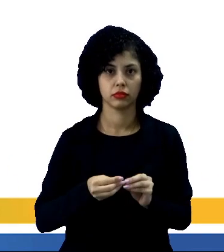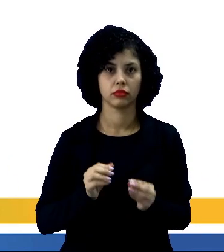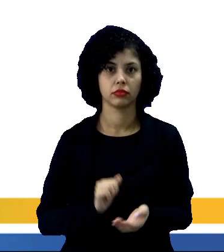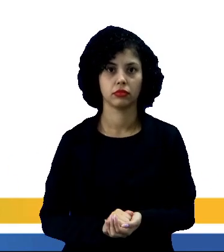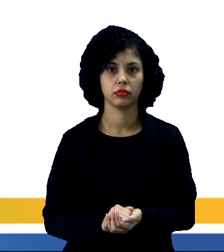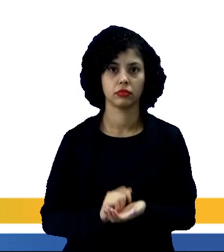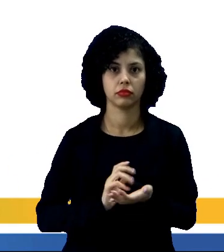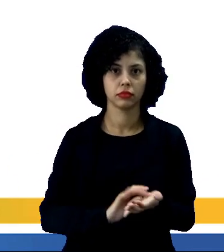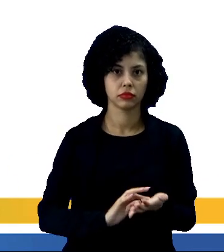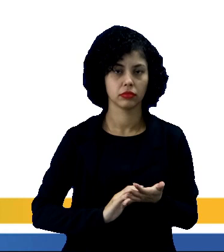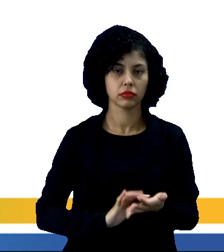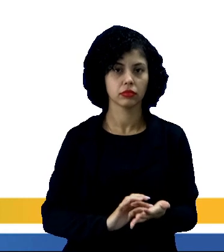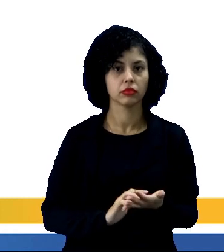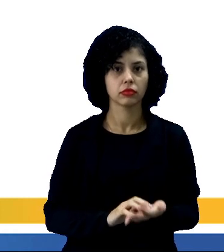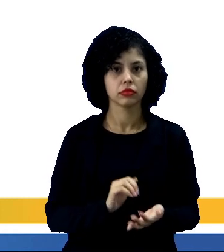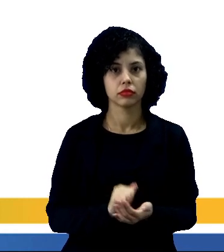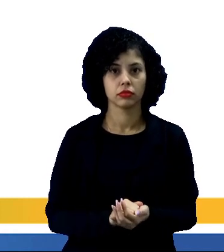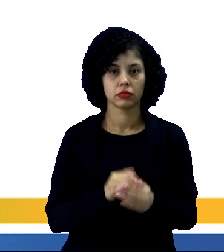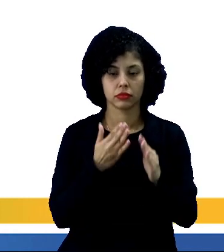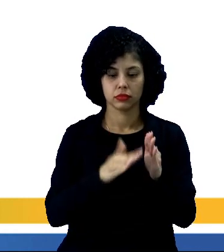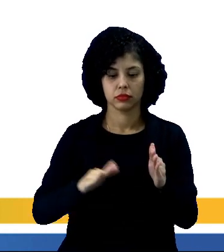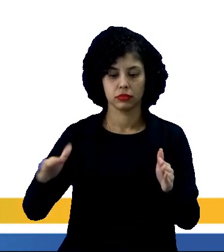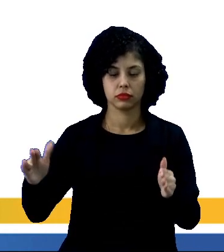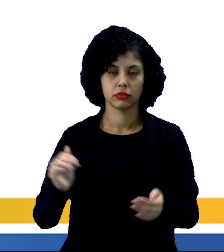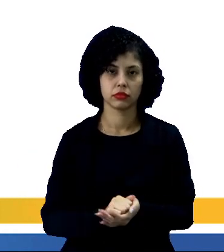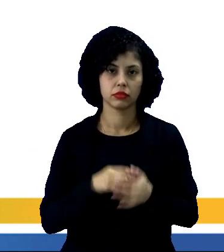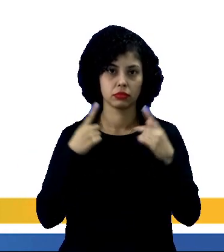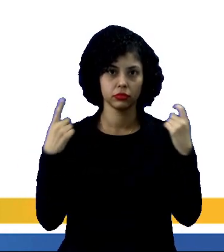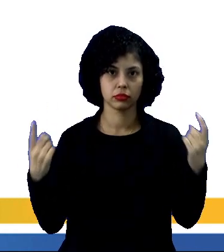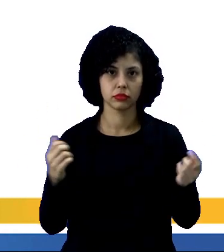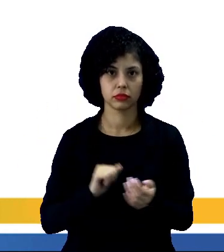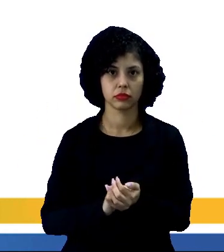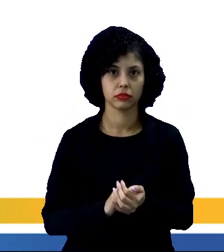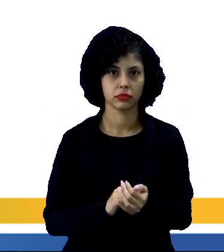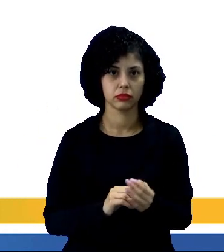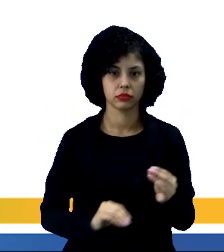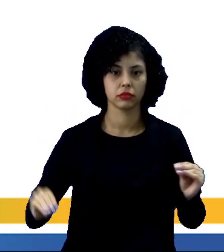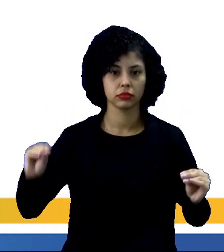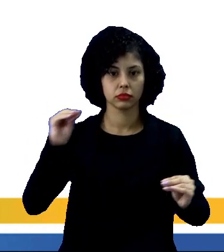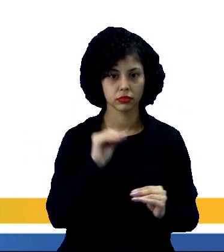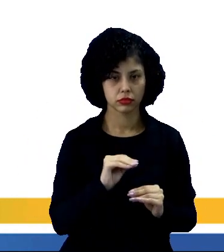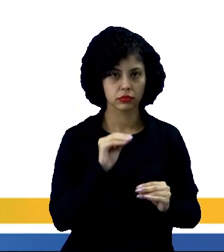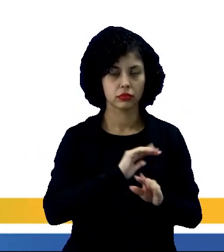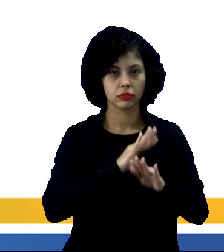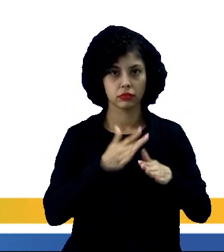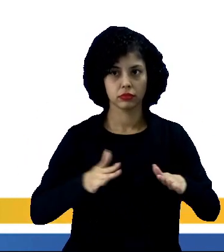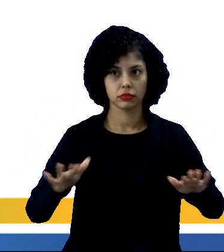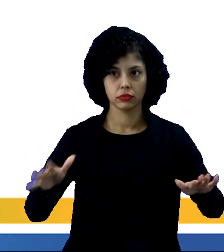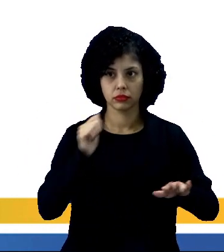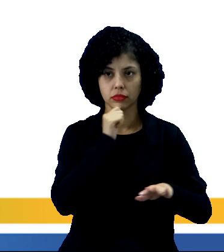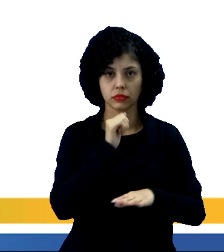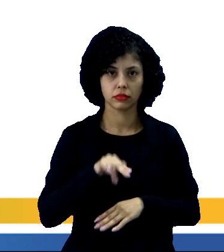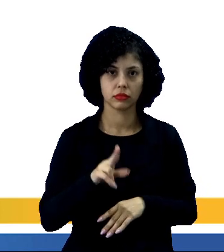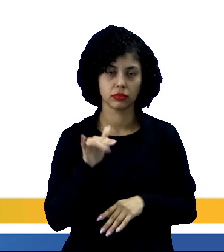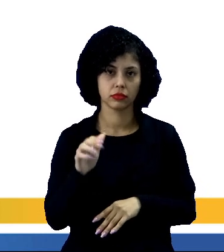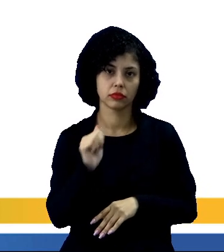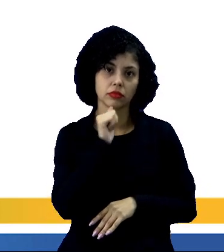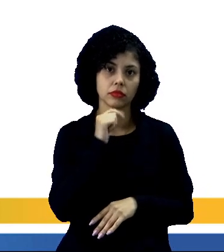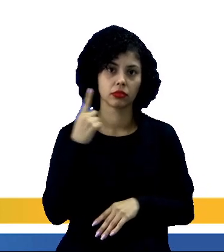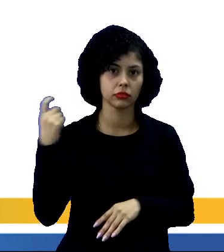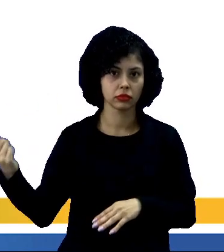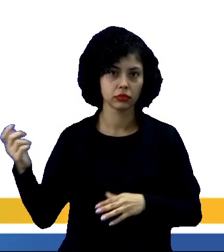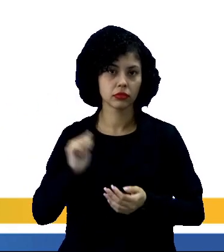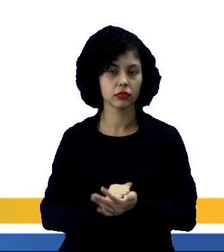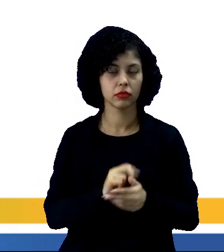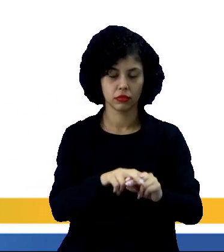da digitalização das ondas sonoras. Eu posso colocar a onda sonora ali, certo?